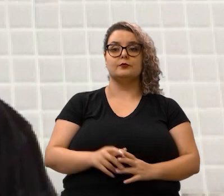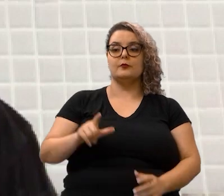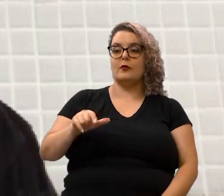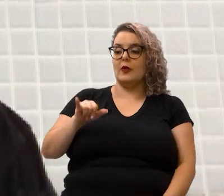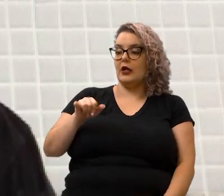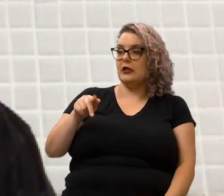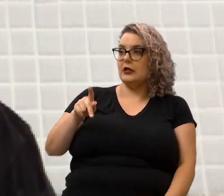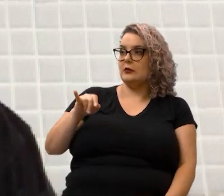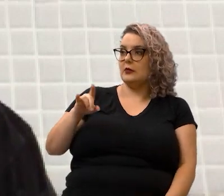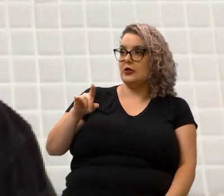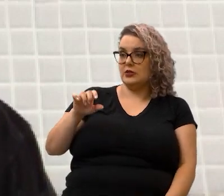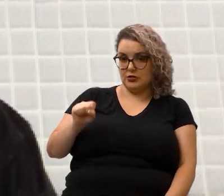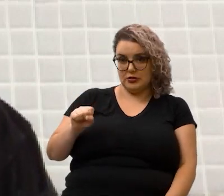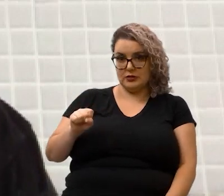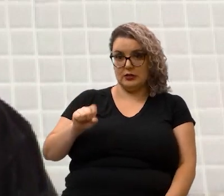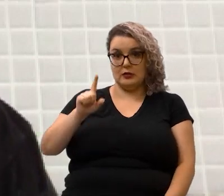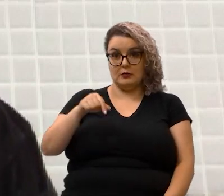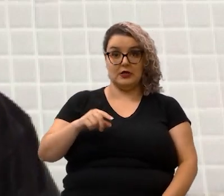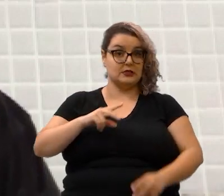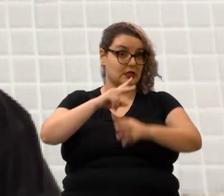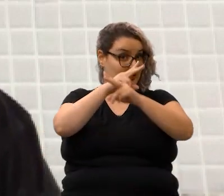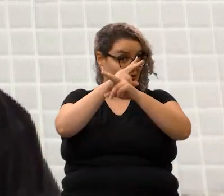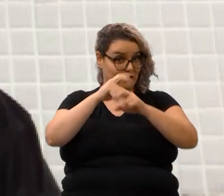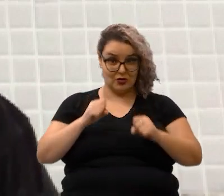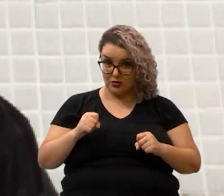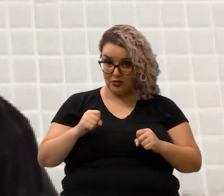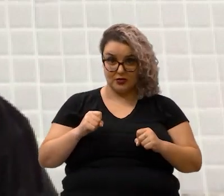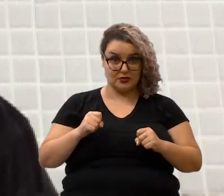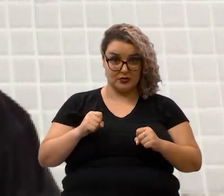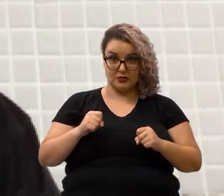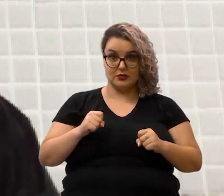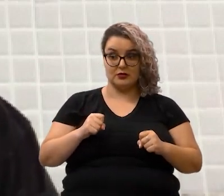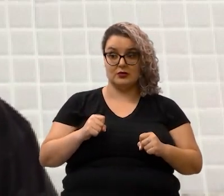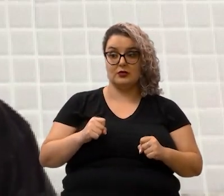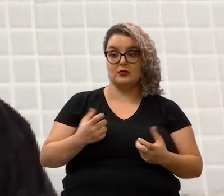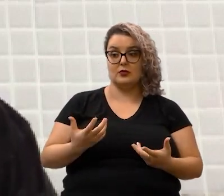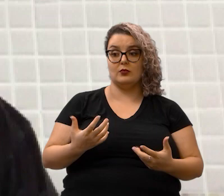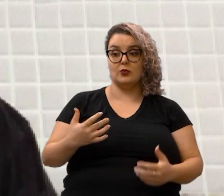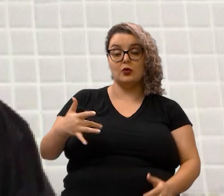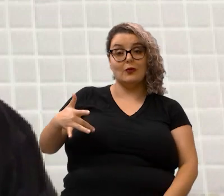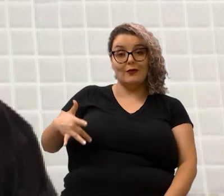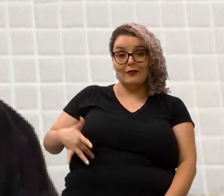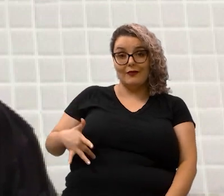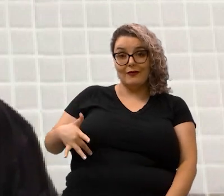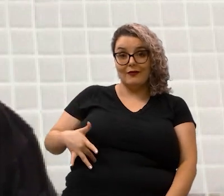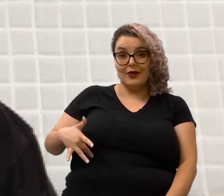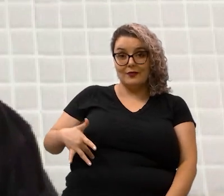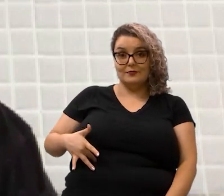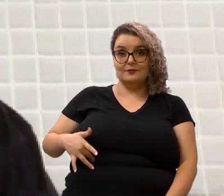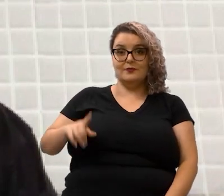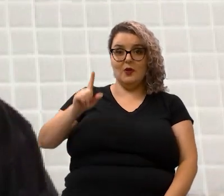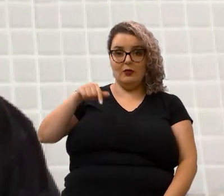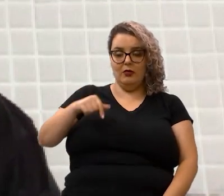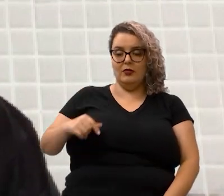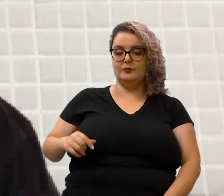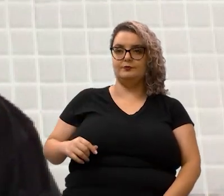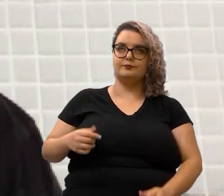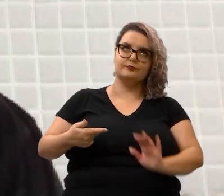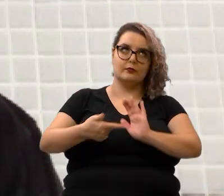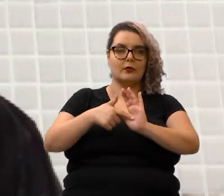dos lípides, mas ele é uma substância tóxica, muito tóxica para o fígado. O fígado é a nossa